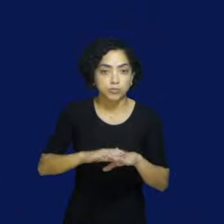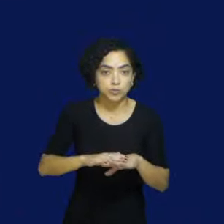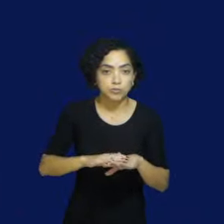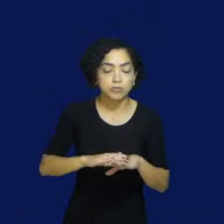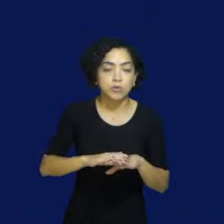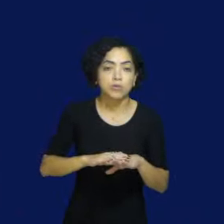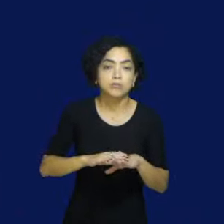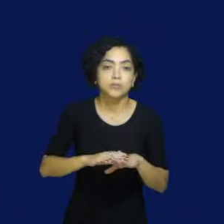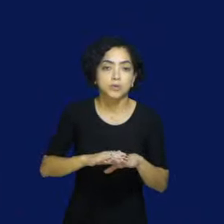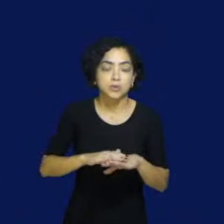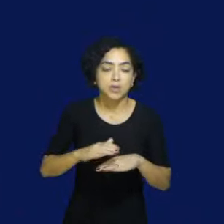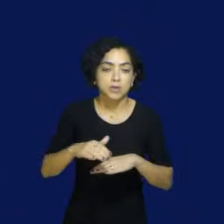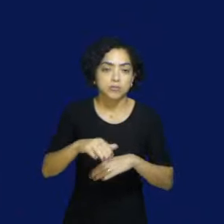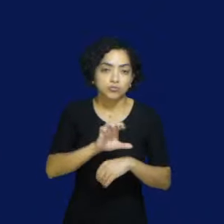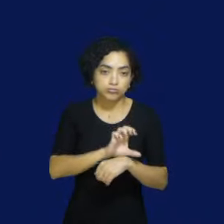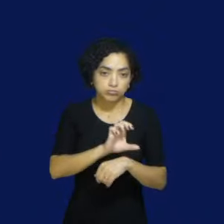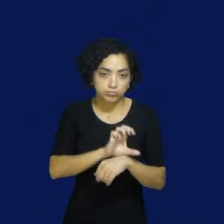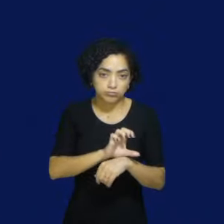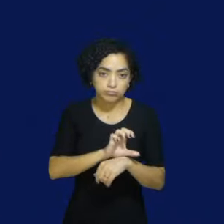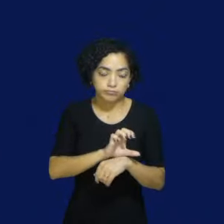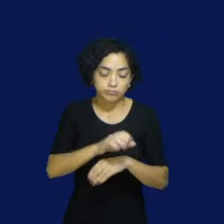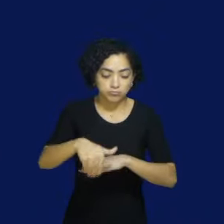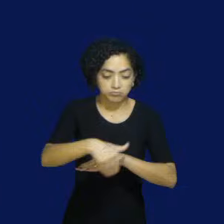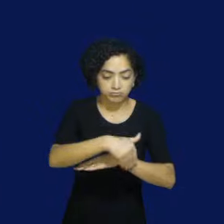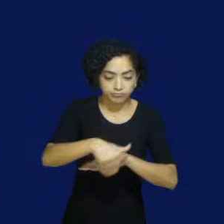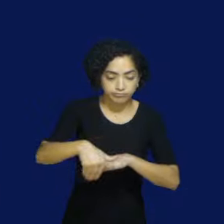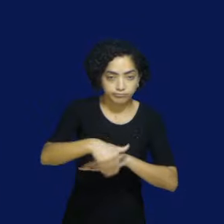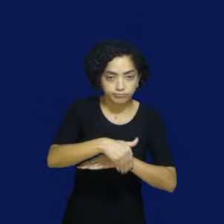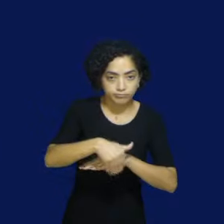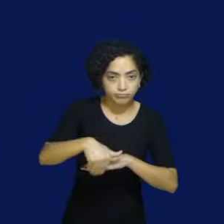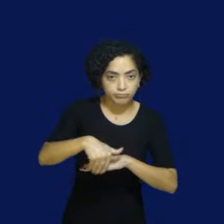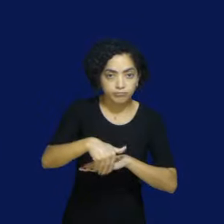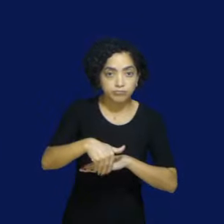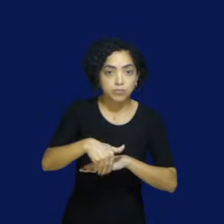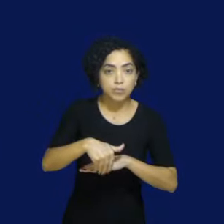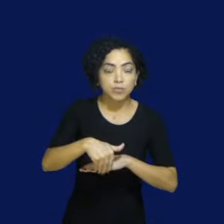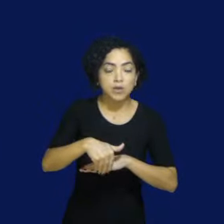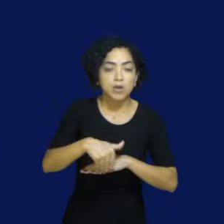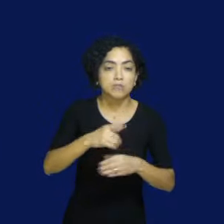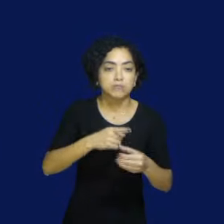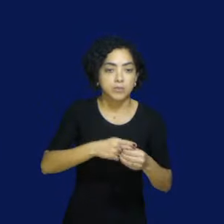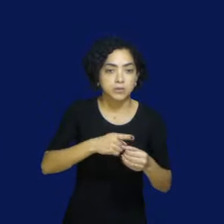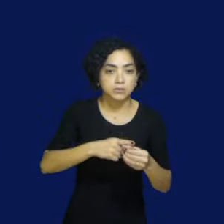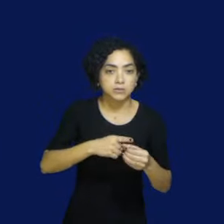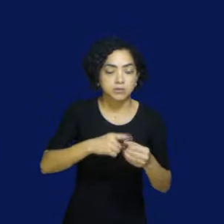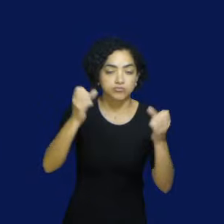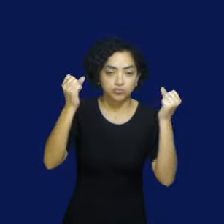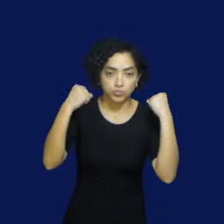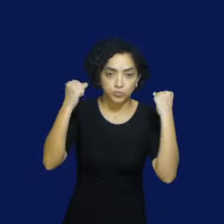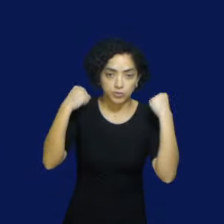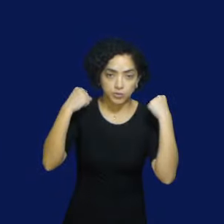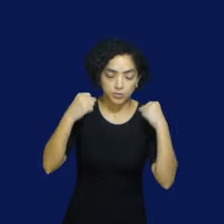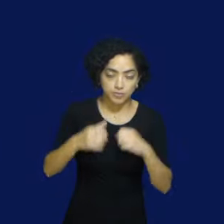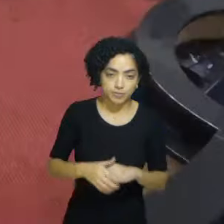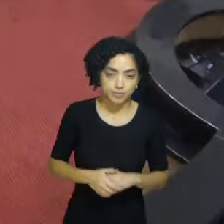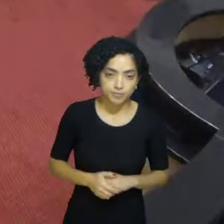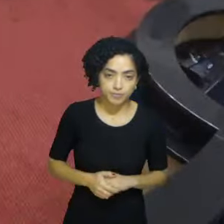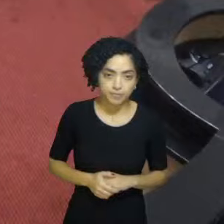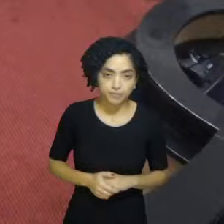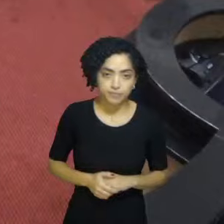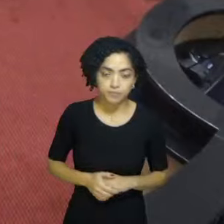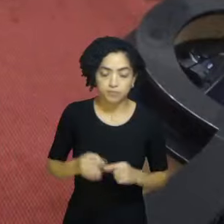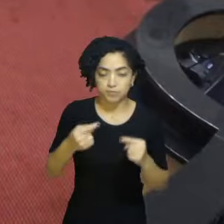Avenida General Osório com a Rua Marechal Floriano, localizado no município de Chapecó, em discussão. Não havendo